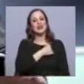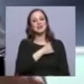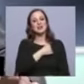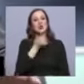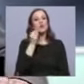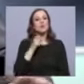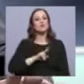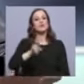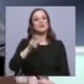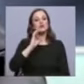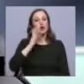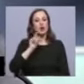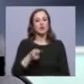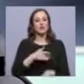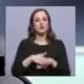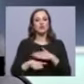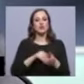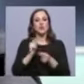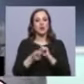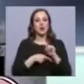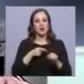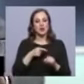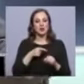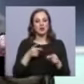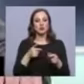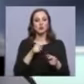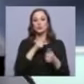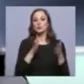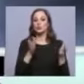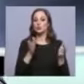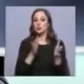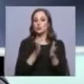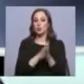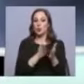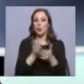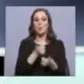que nós vamos para lá agora o que devemos fazer para que tudo possa correr